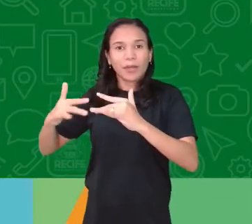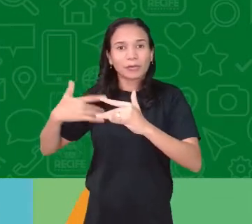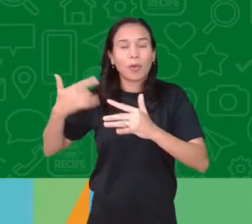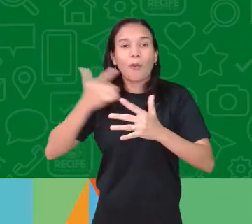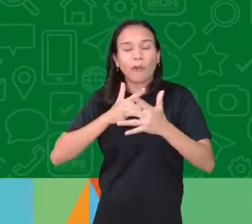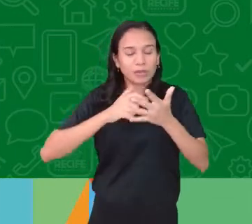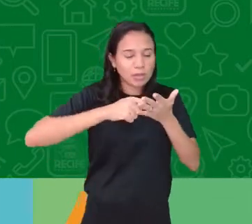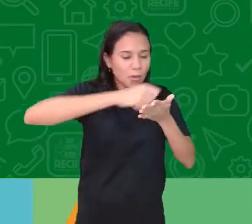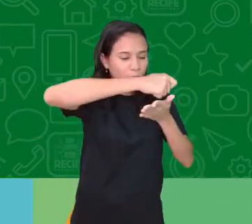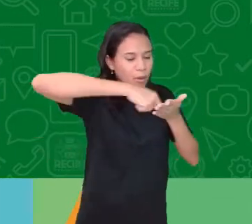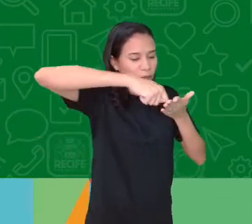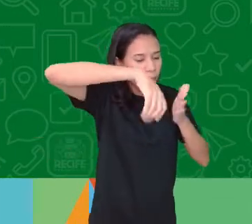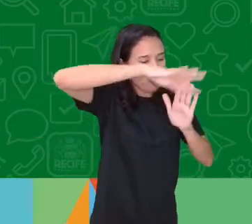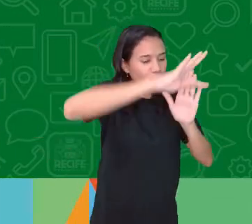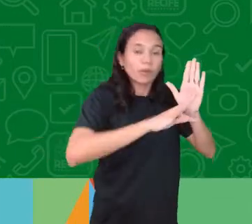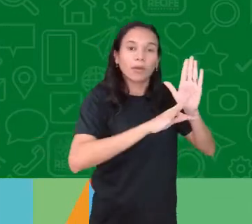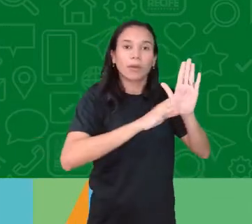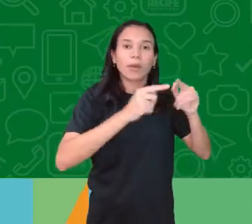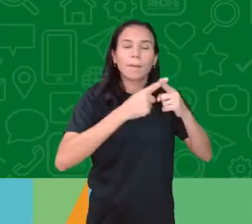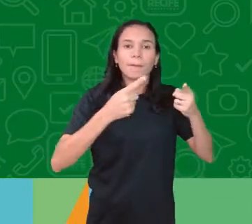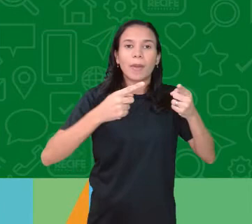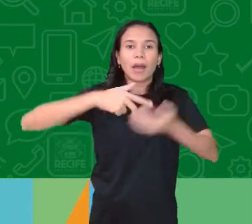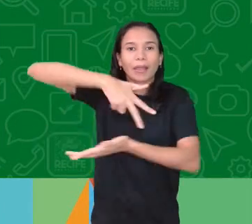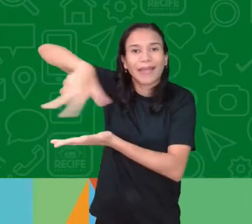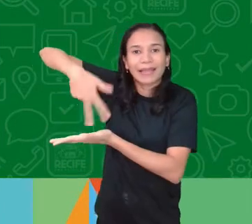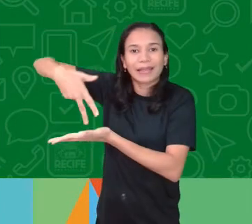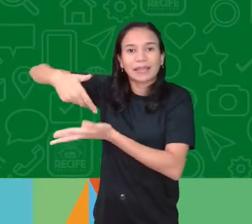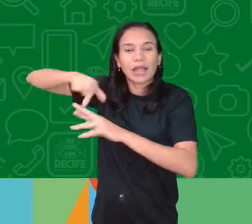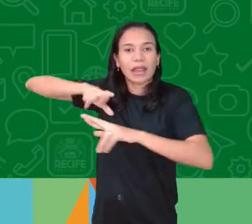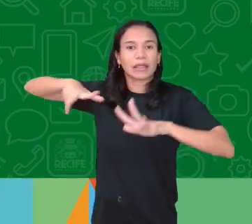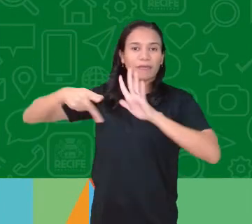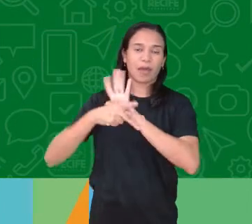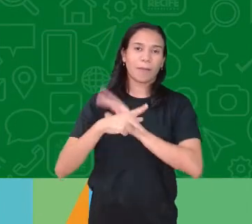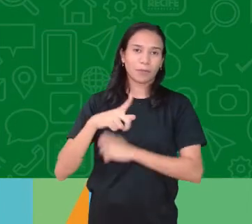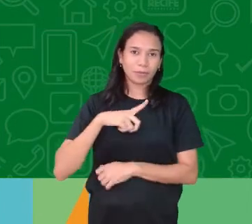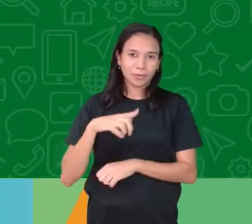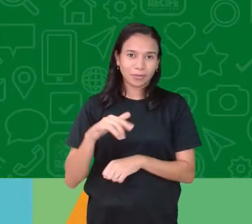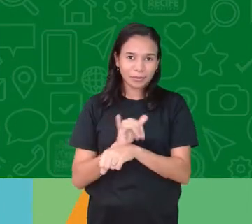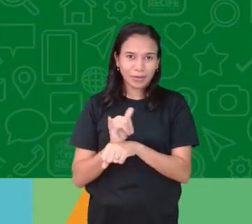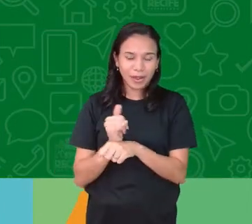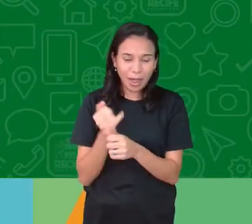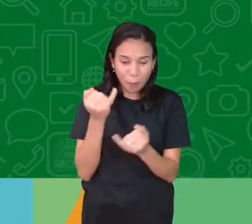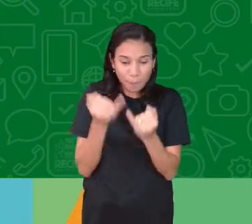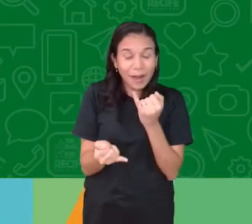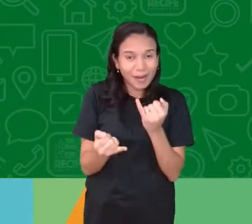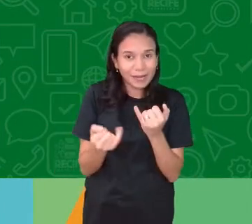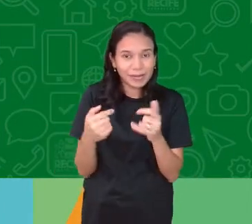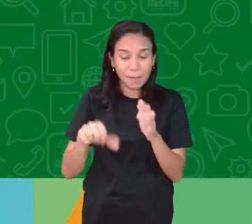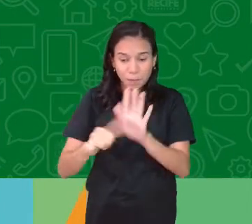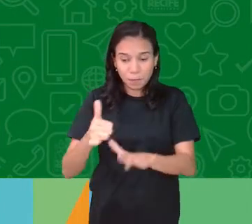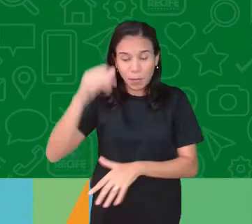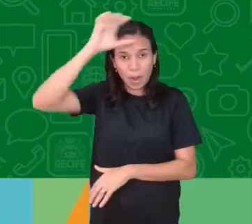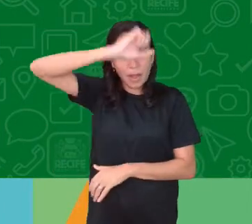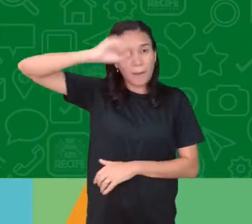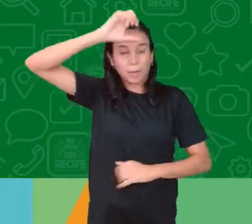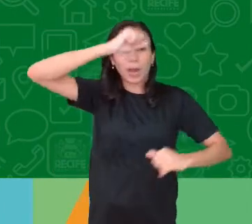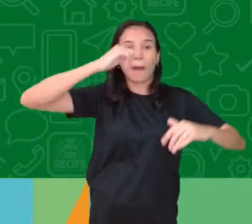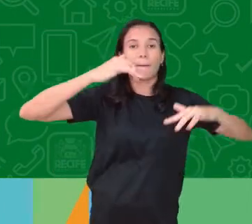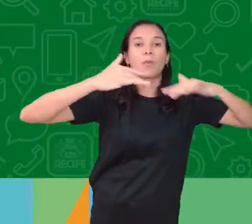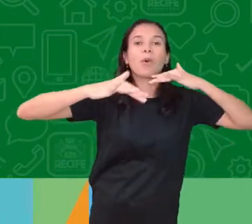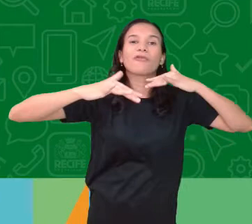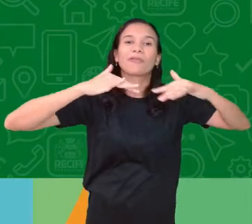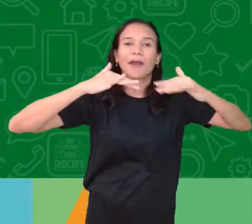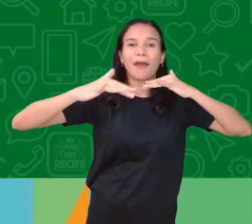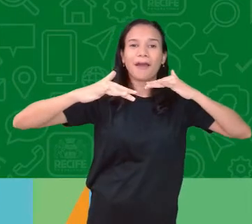texto. Na coreografia, acontece basicamente da mesma forma, então eu preciso primeiro aprender movimentos, né, e aí quando eu